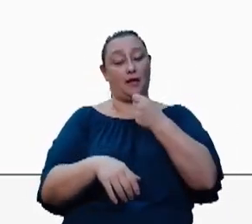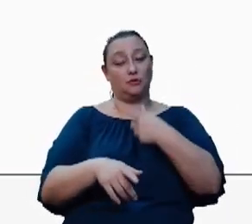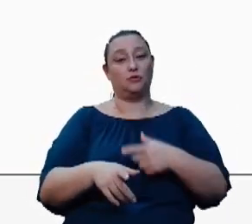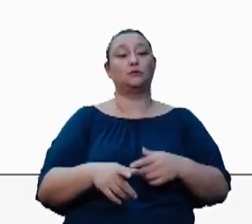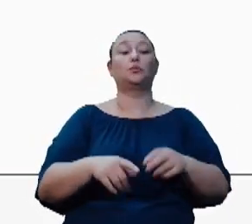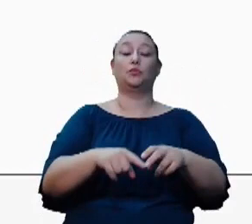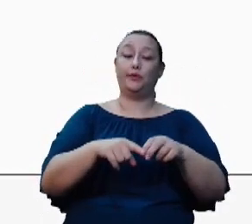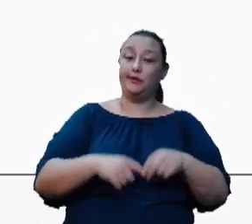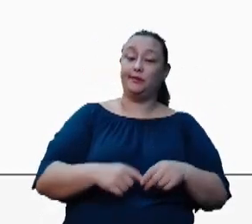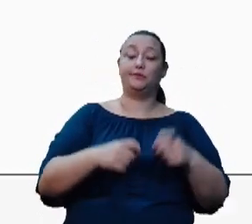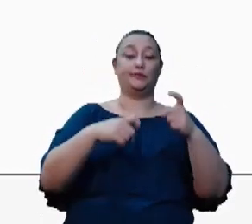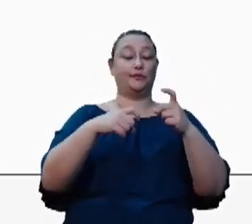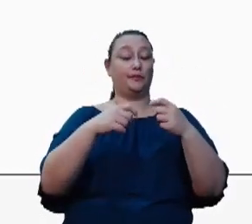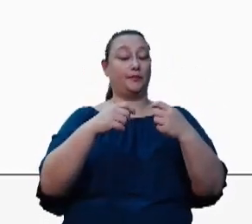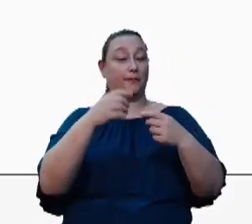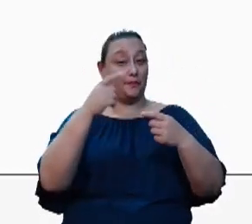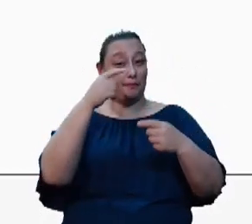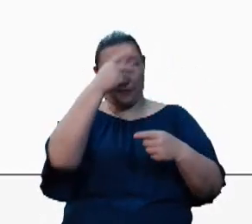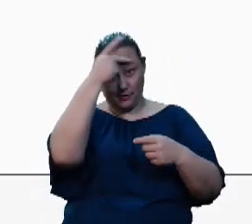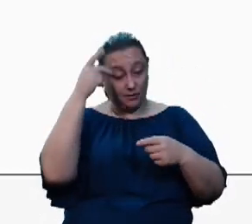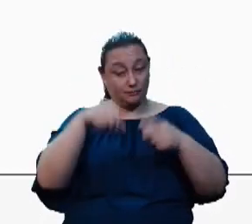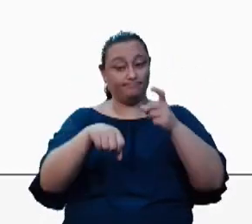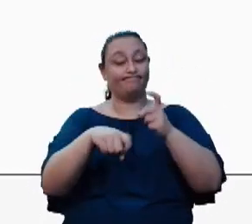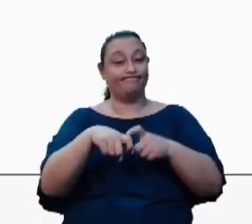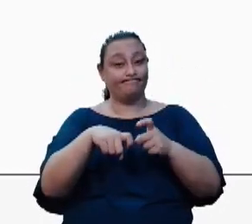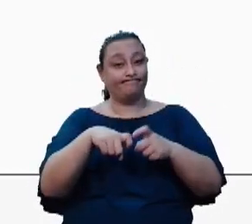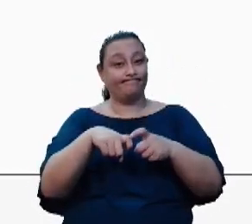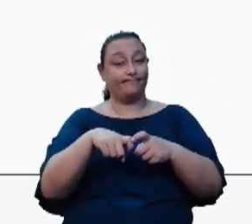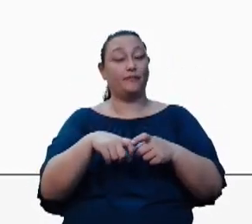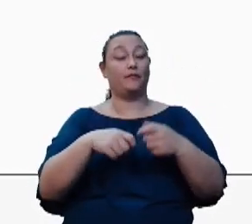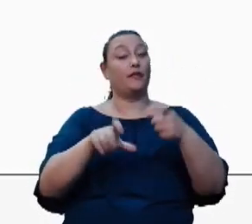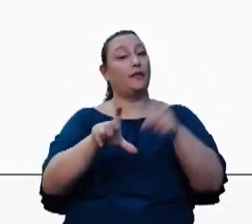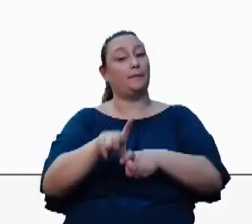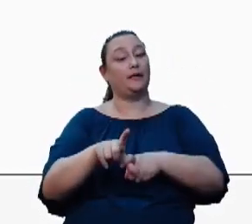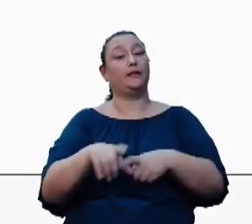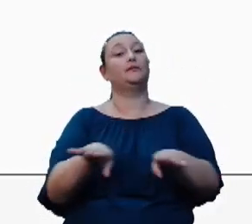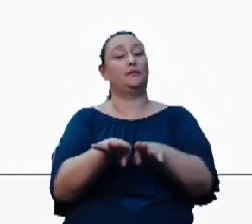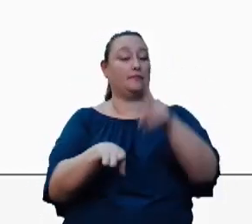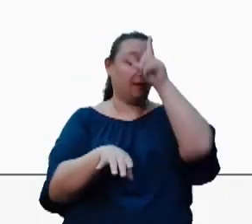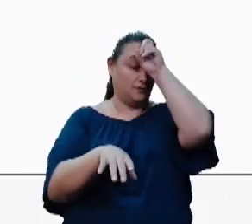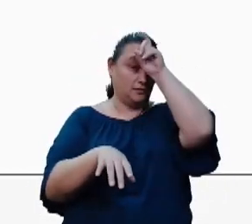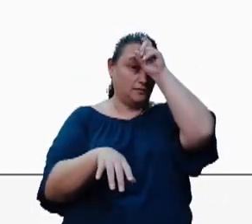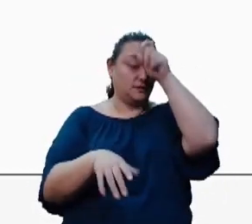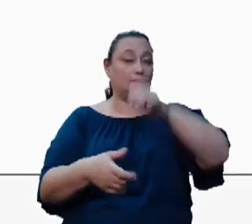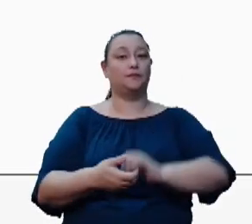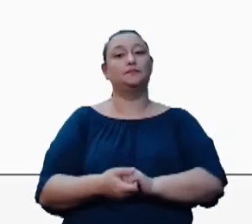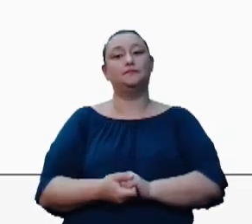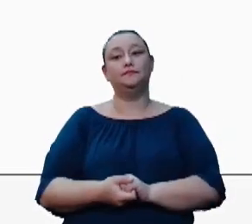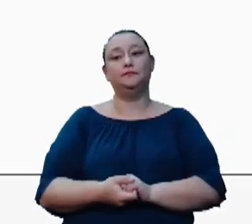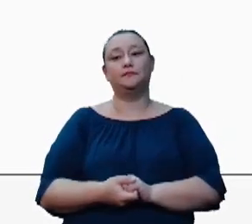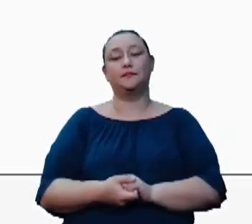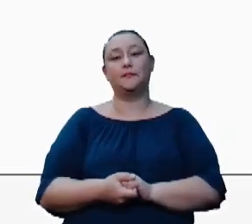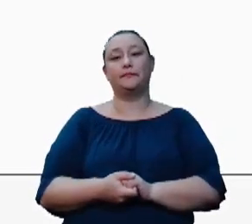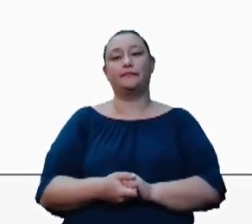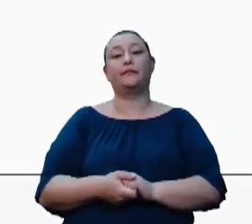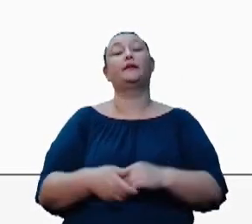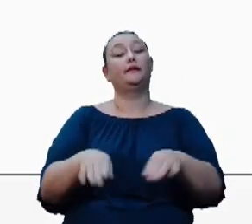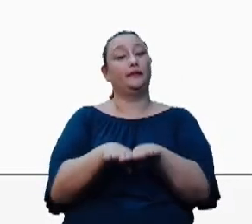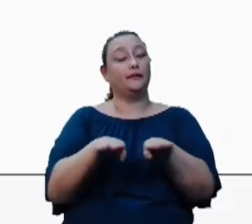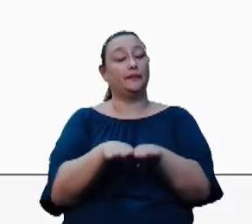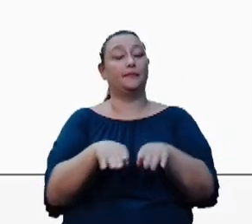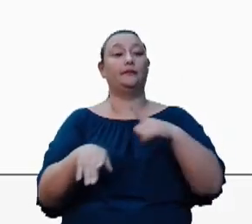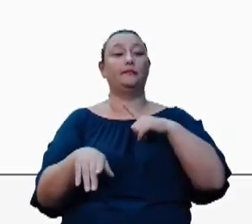condições, o paciente fica dependente do médico e de um centro de saúde. E assistência de algum